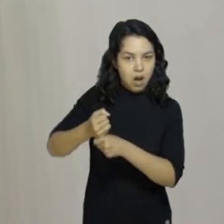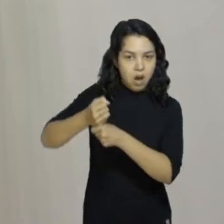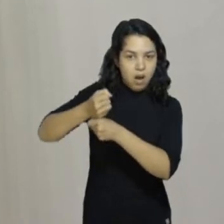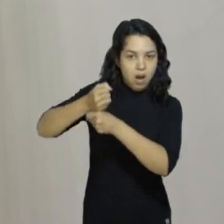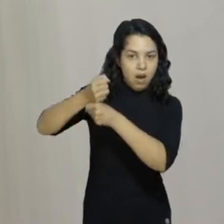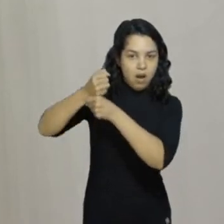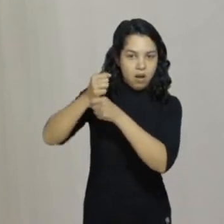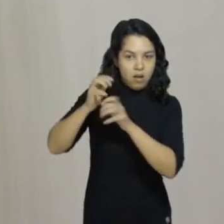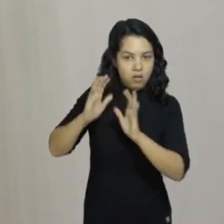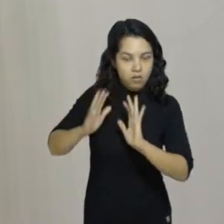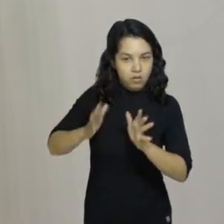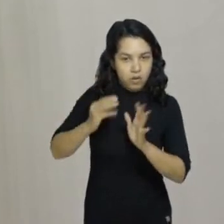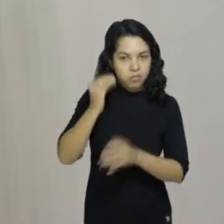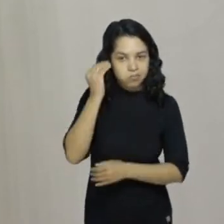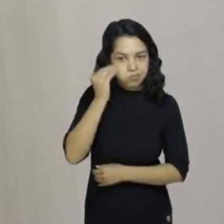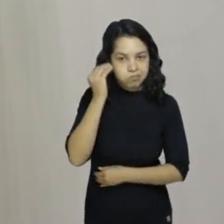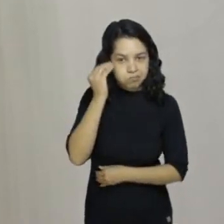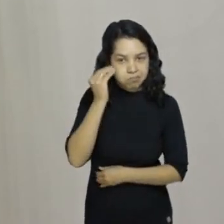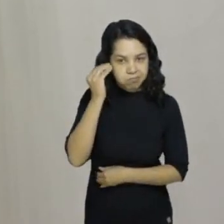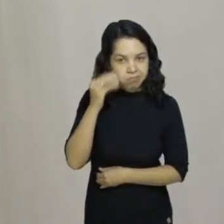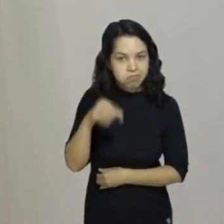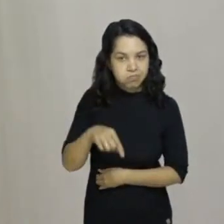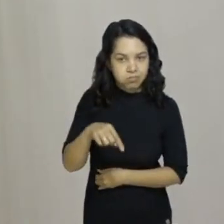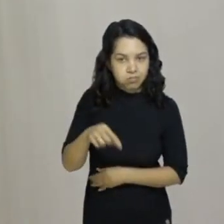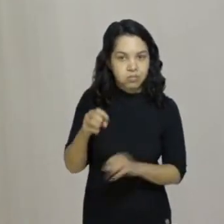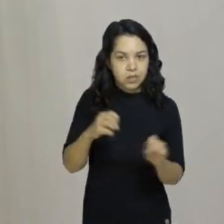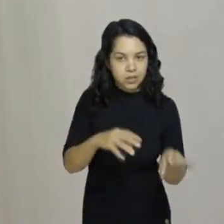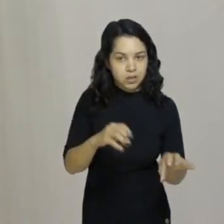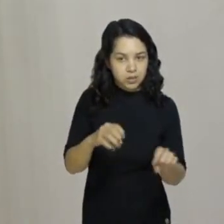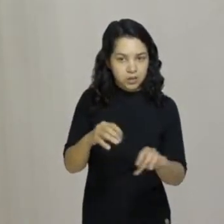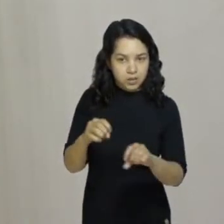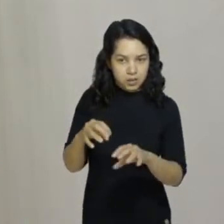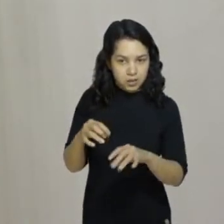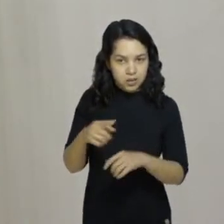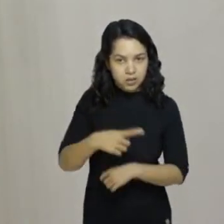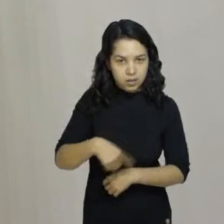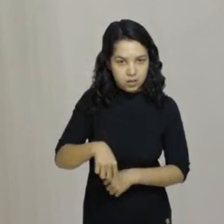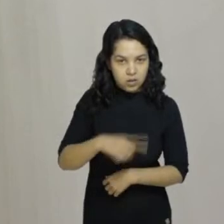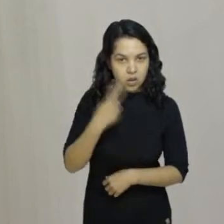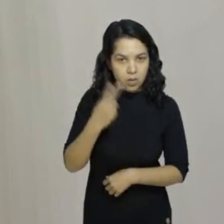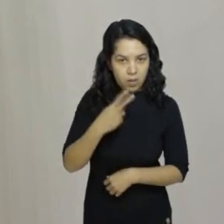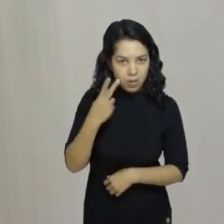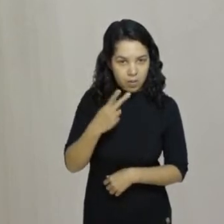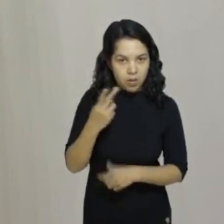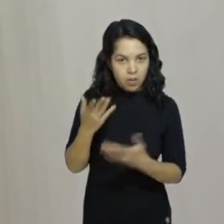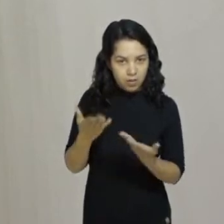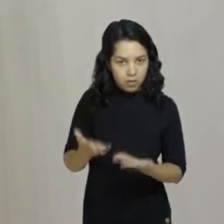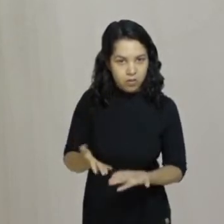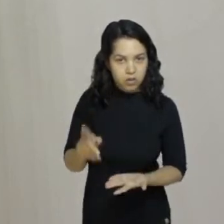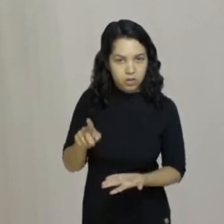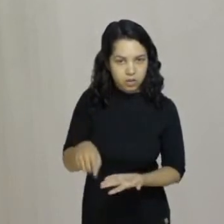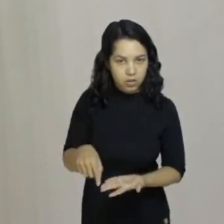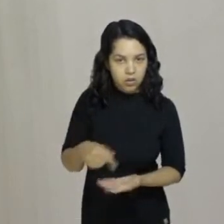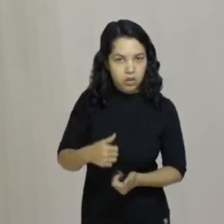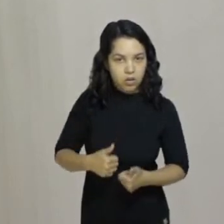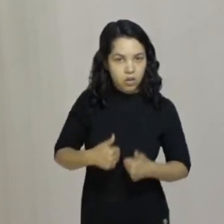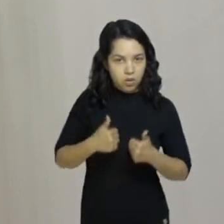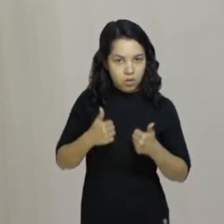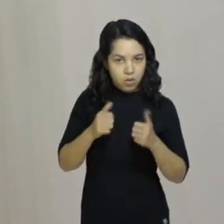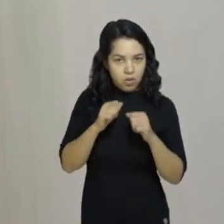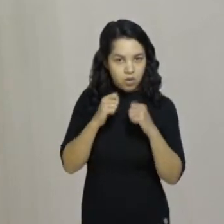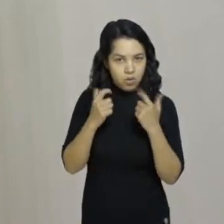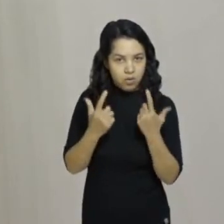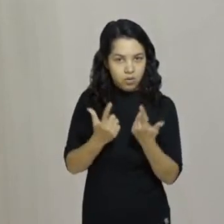certamente tem muito para ensinar todos nós como um grande parlamentar orgulho da Assembleia